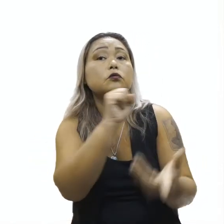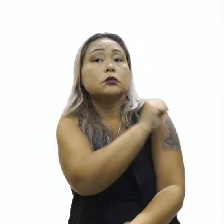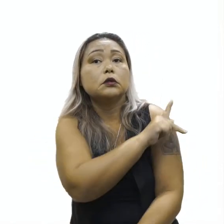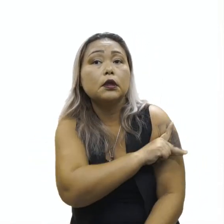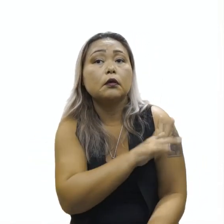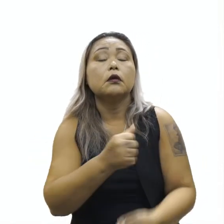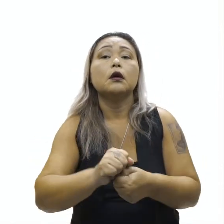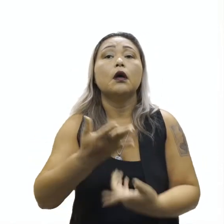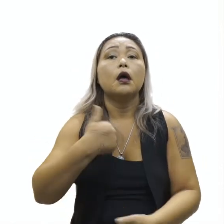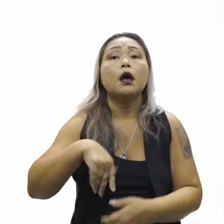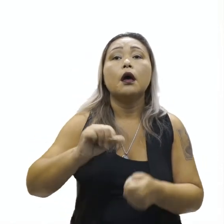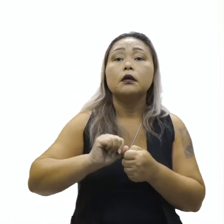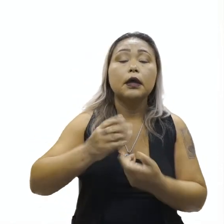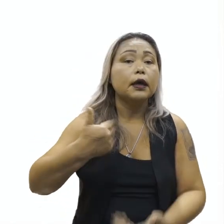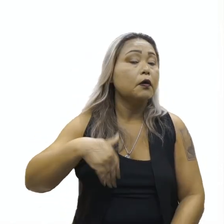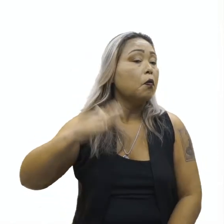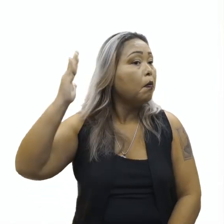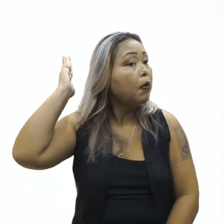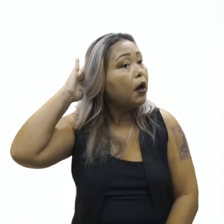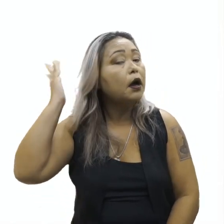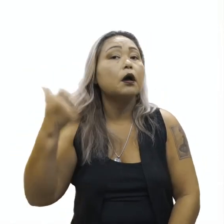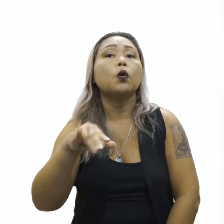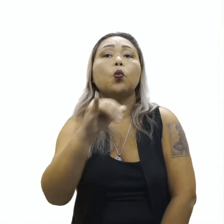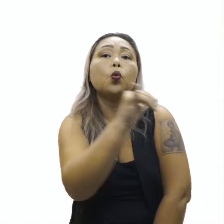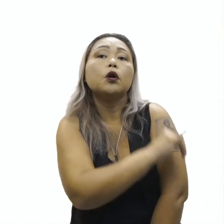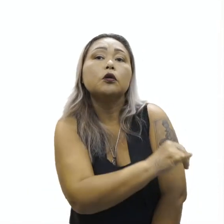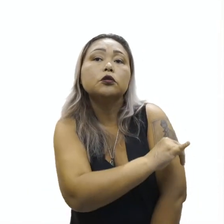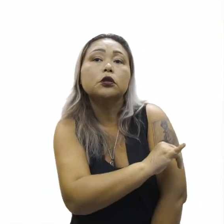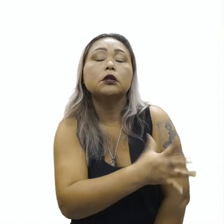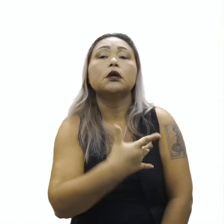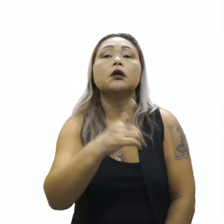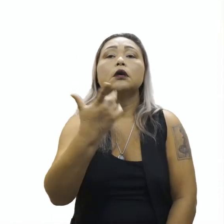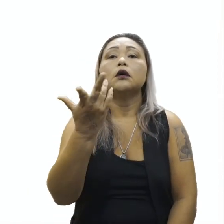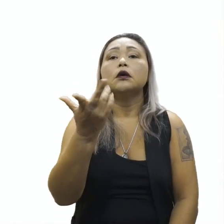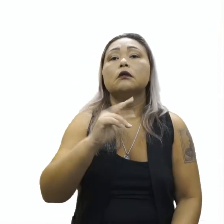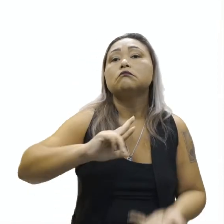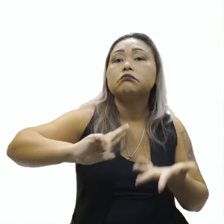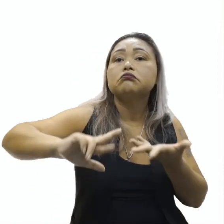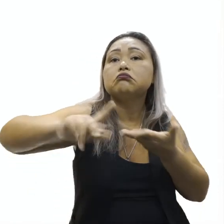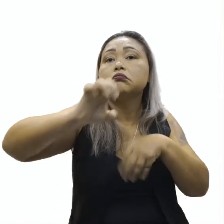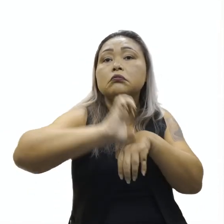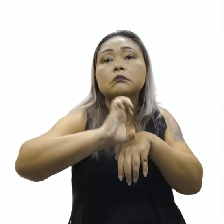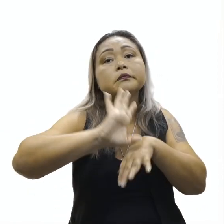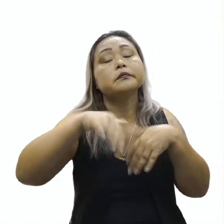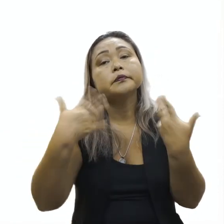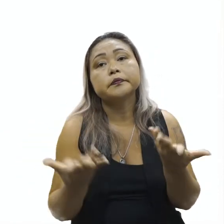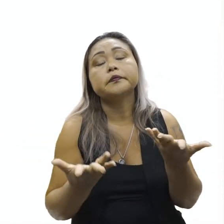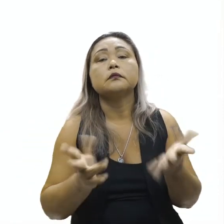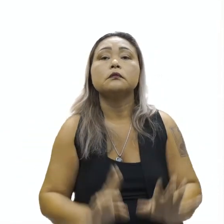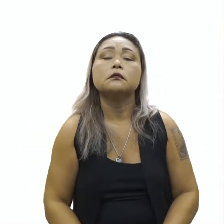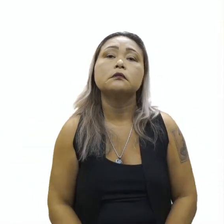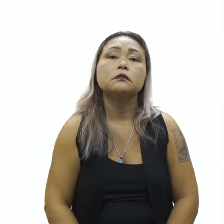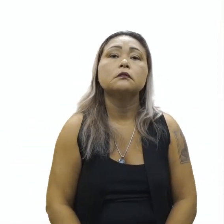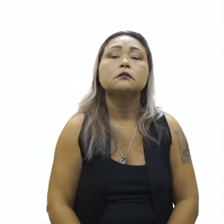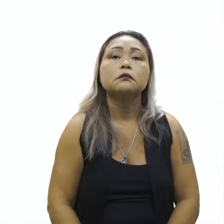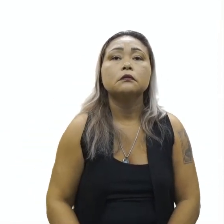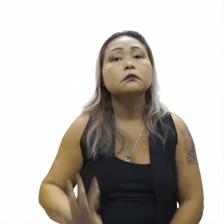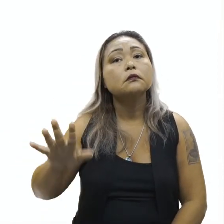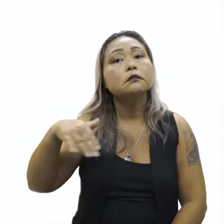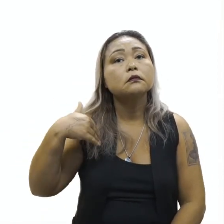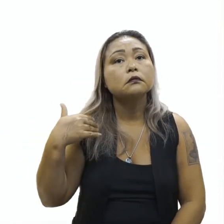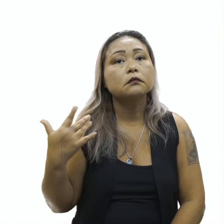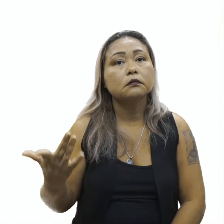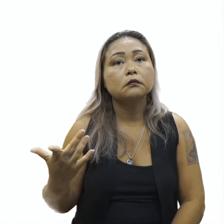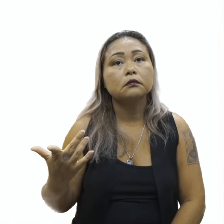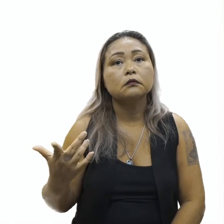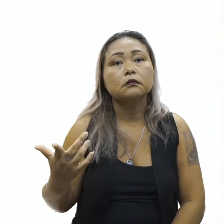tem os seus deputados, do Rio de Janeiro tem os seus deputados, né? Enfim, temos aí. E no legislativo, ou